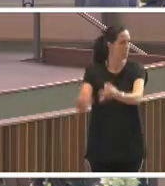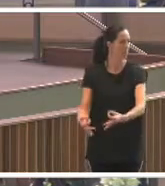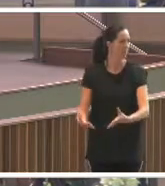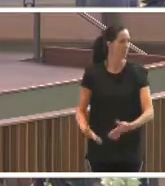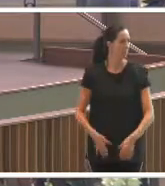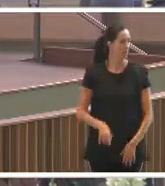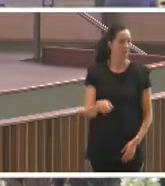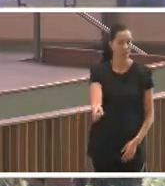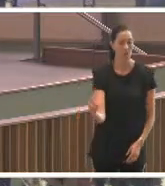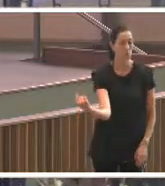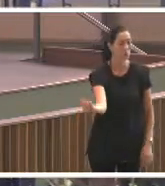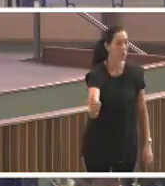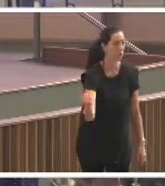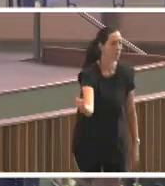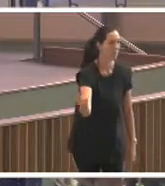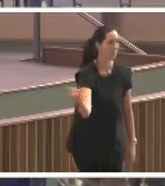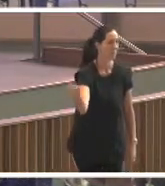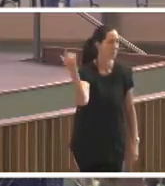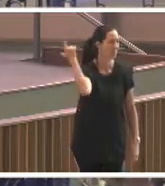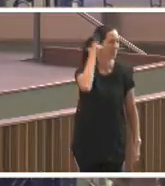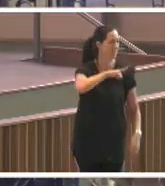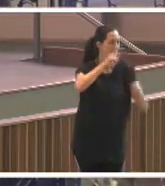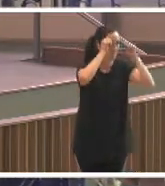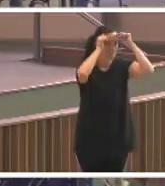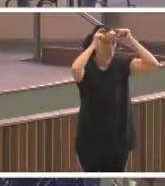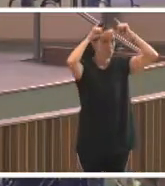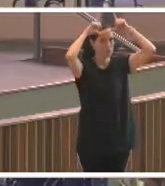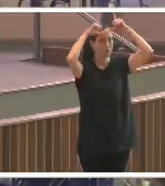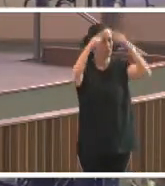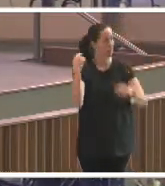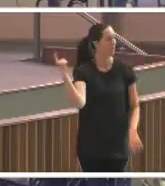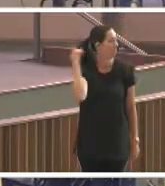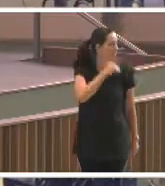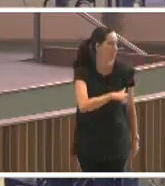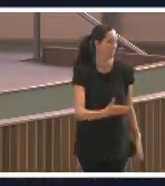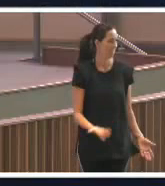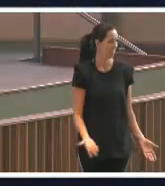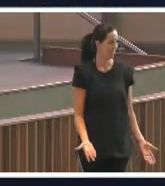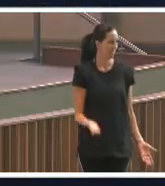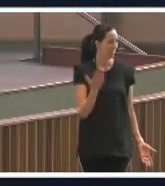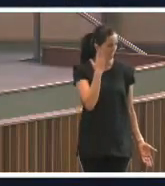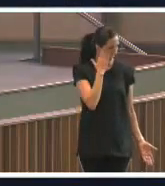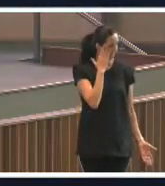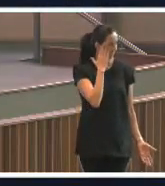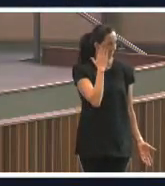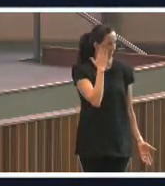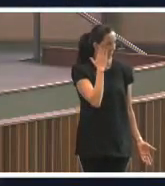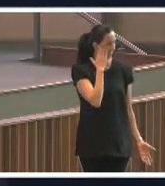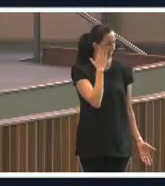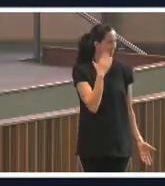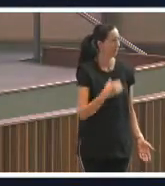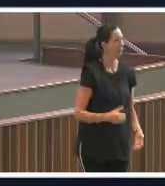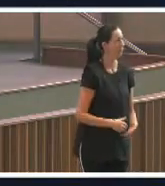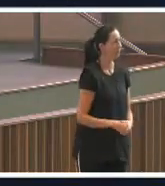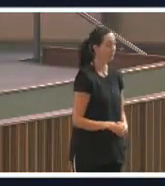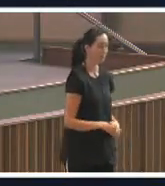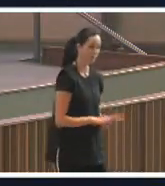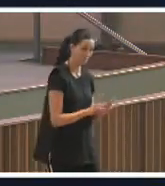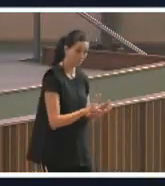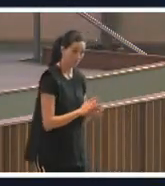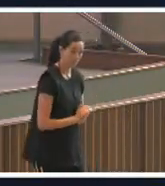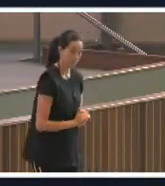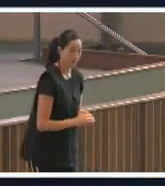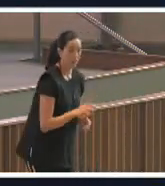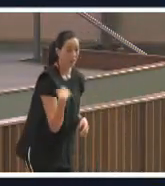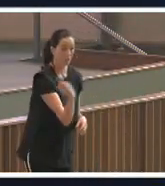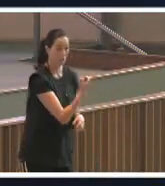Isso vale para todas as áreas da nossa vida. Quando a gente está educando um filho, e nós